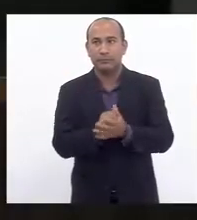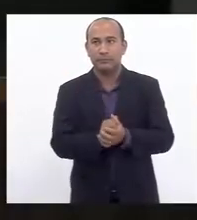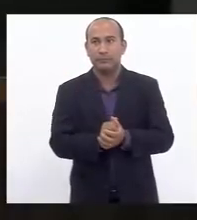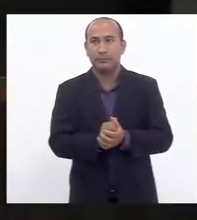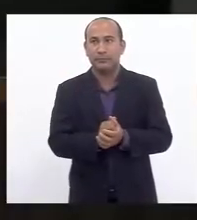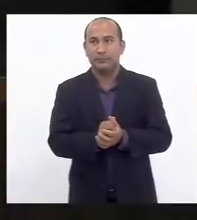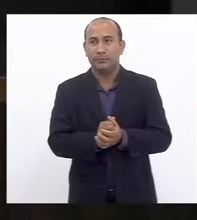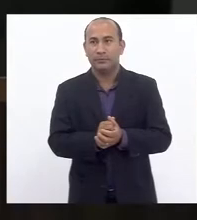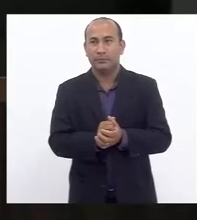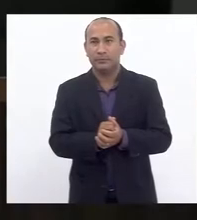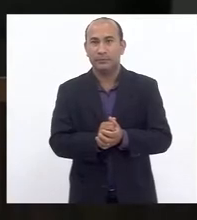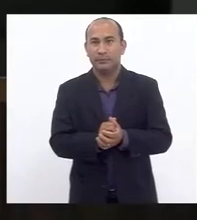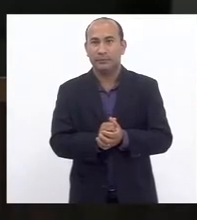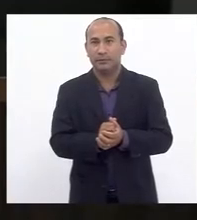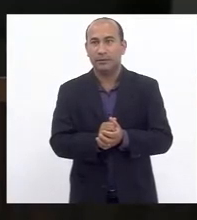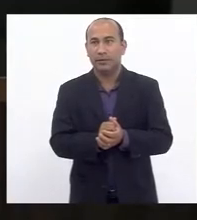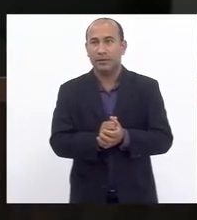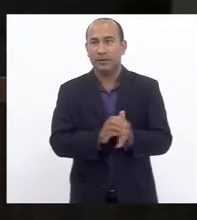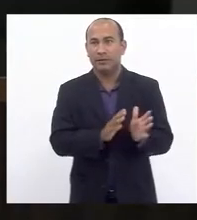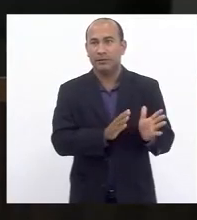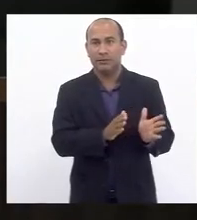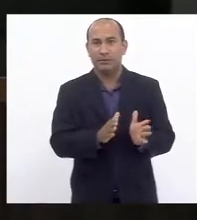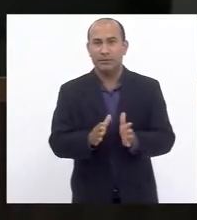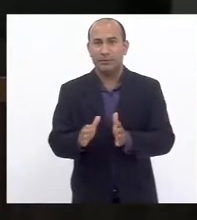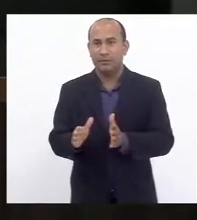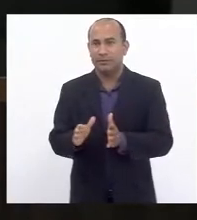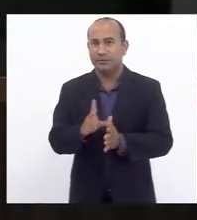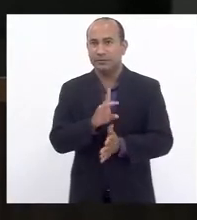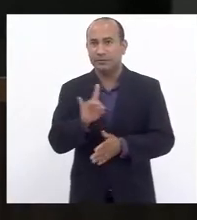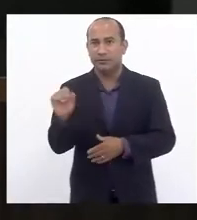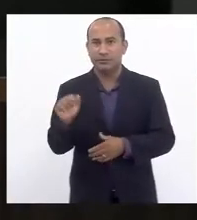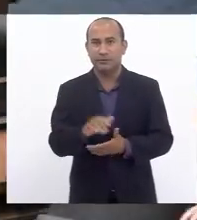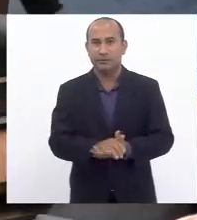Passa-se a ordem do dia.